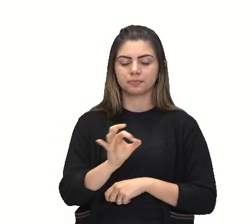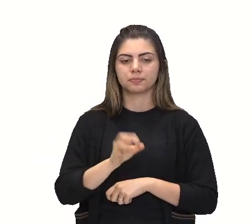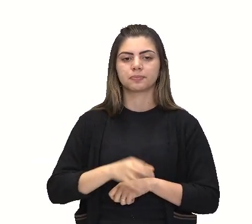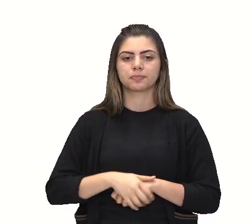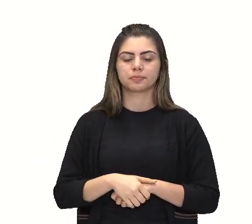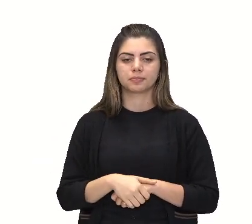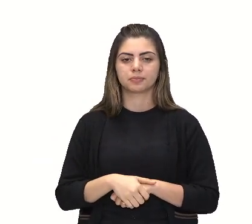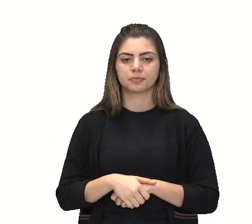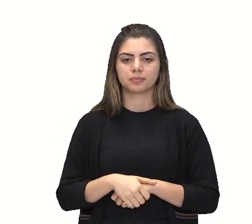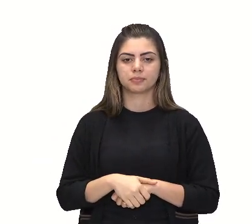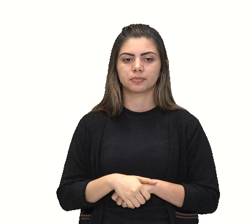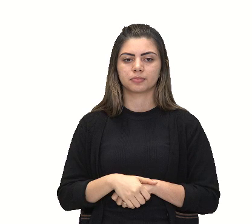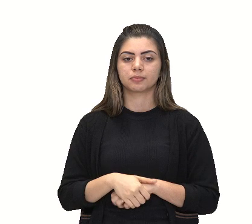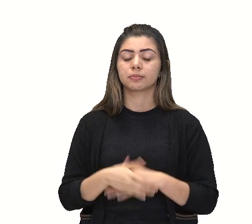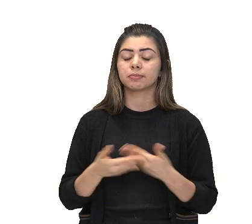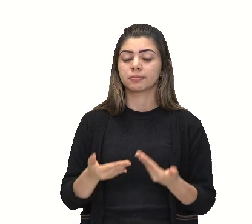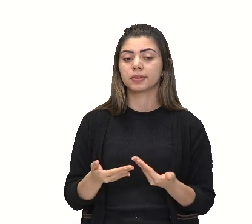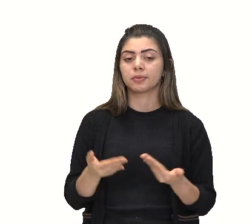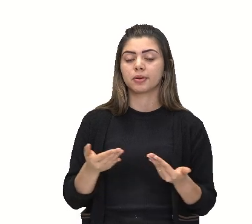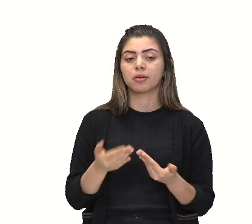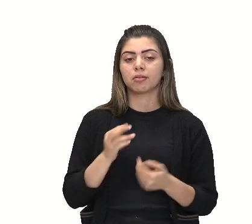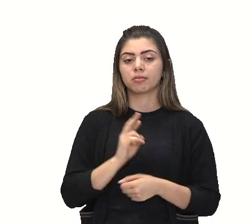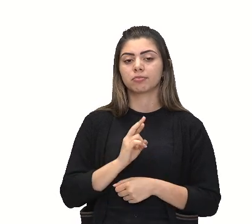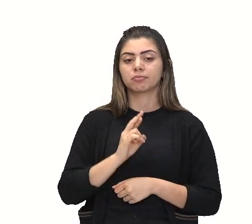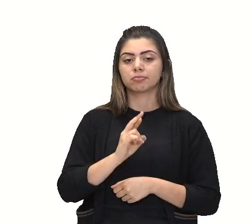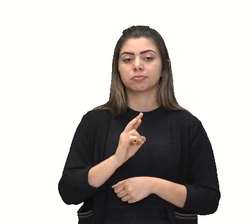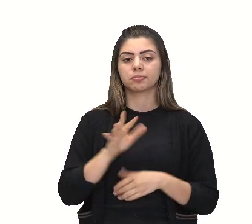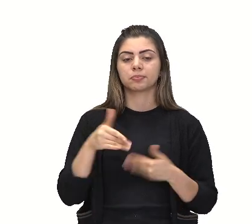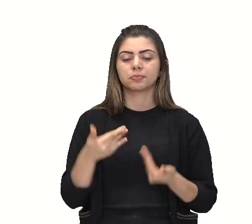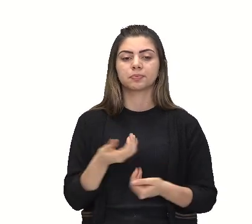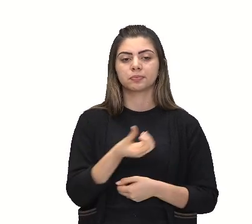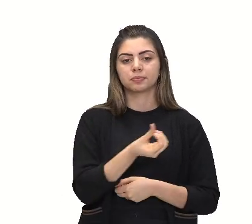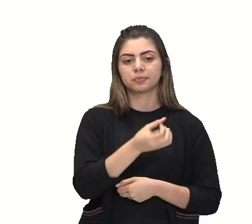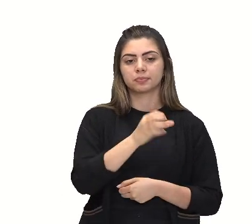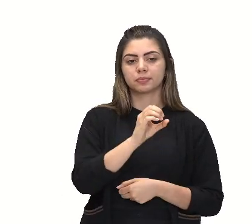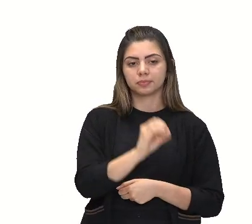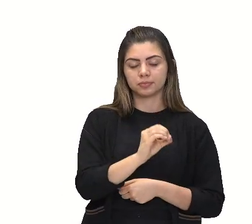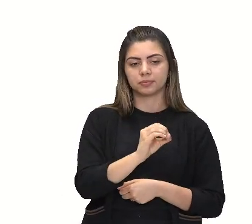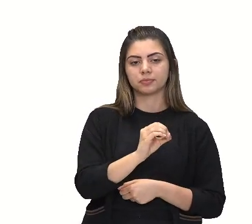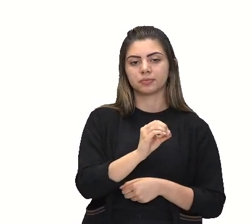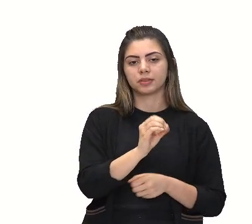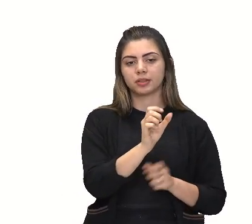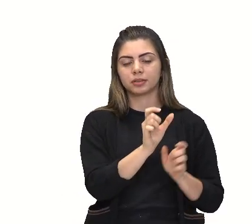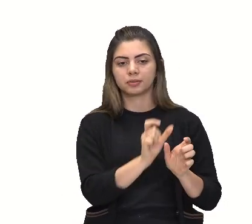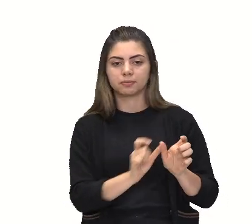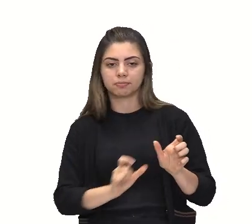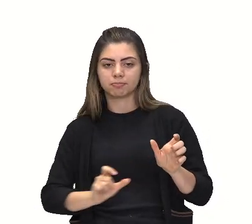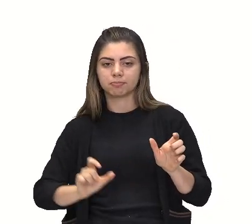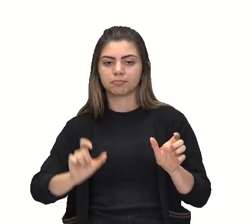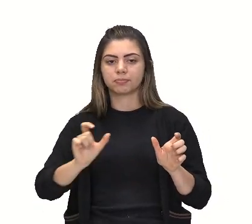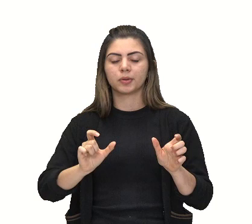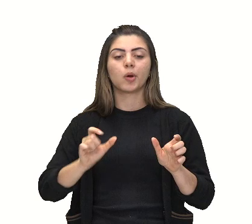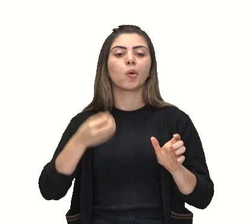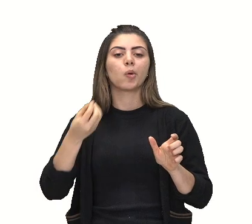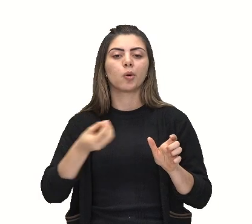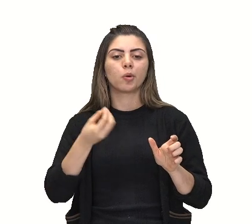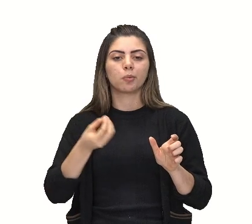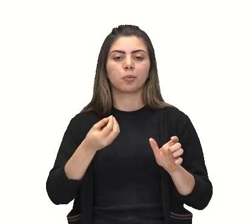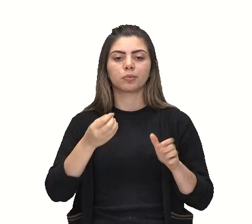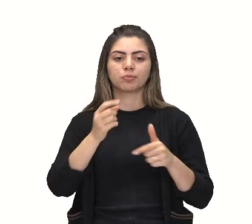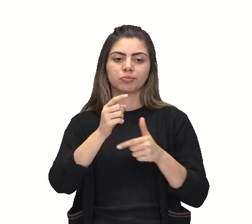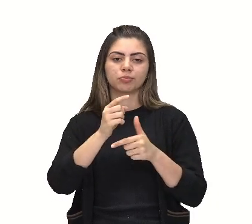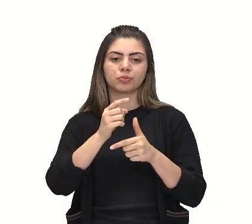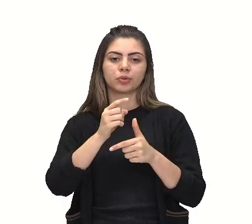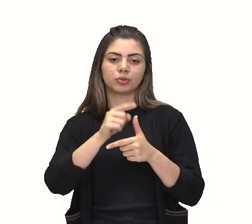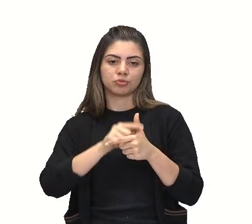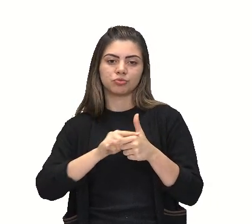Beleza? Ora, queremos saber o valor de x, então 60 que está multiplicando, ele vai passar para cá ou